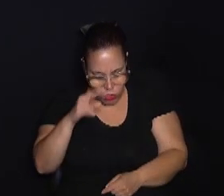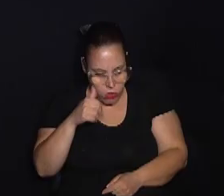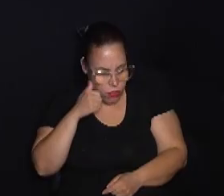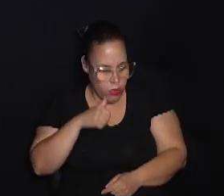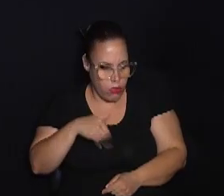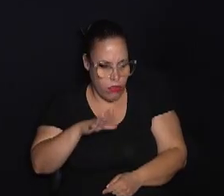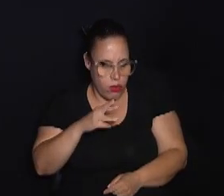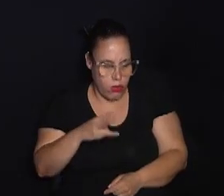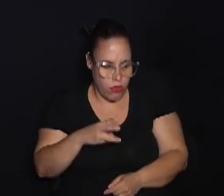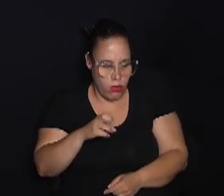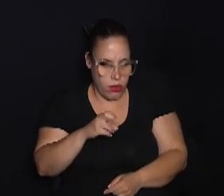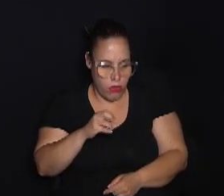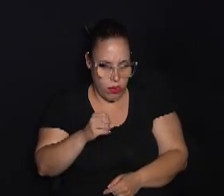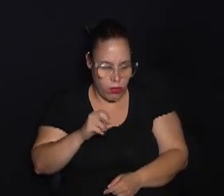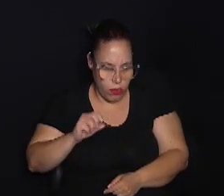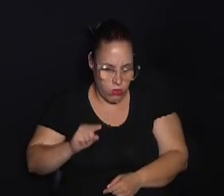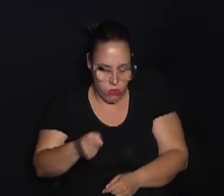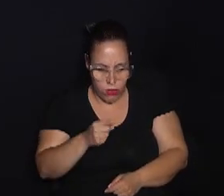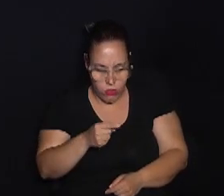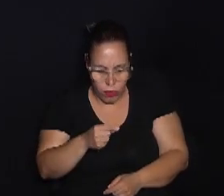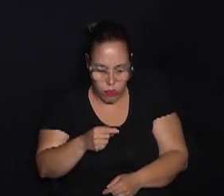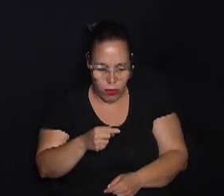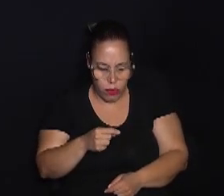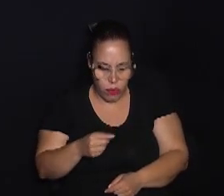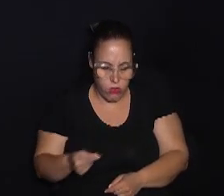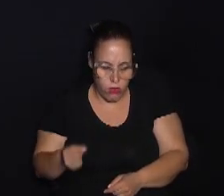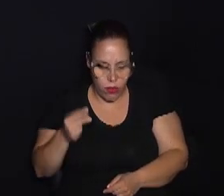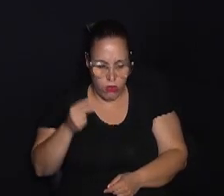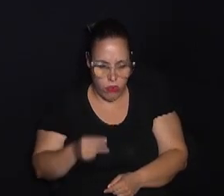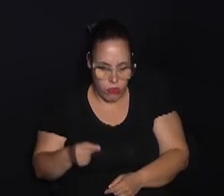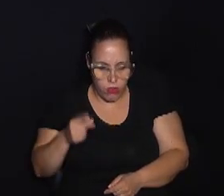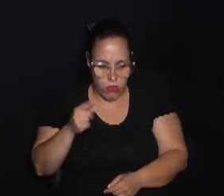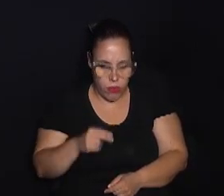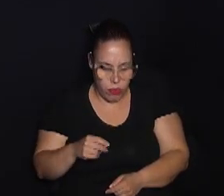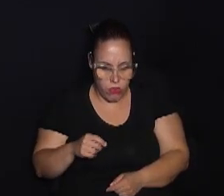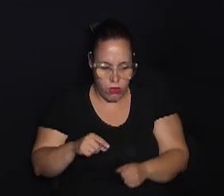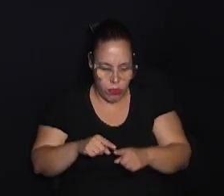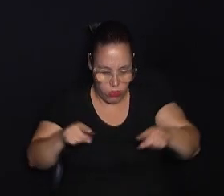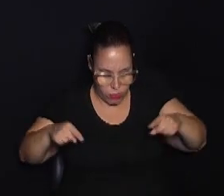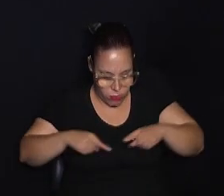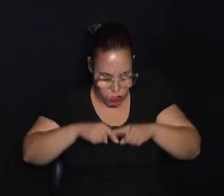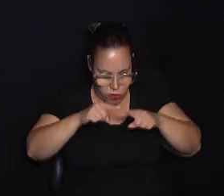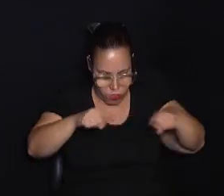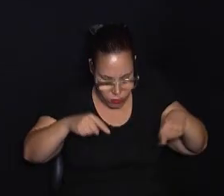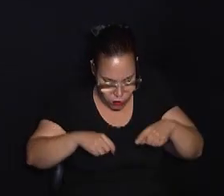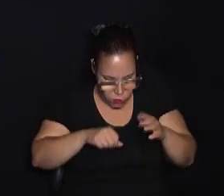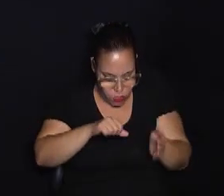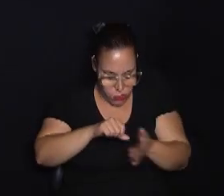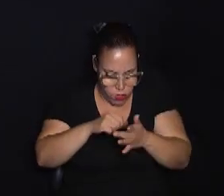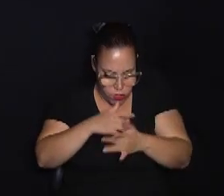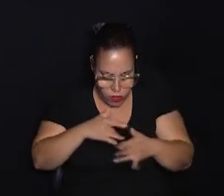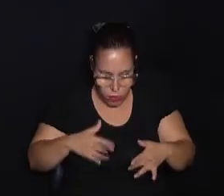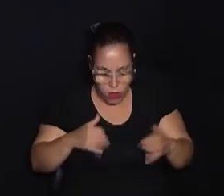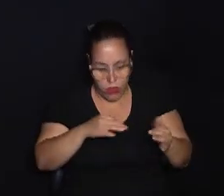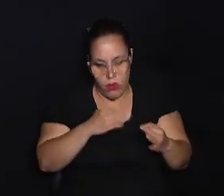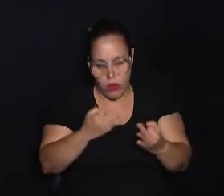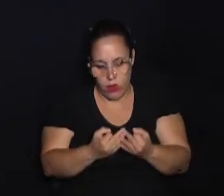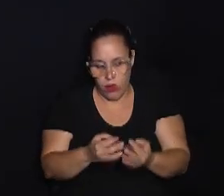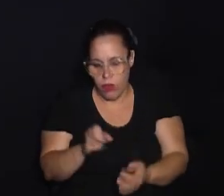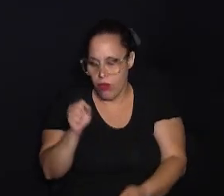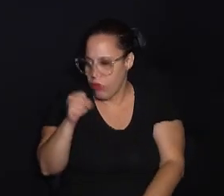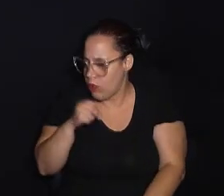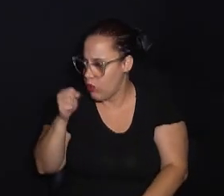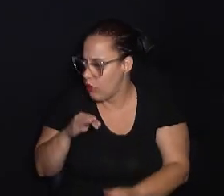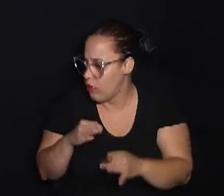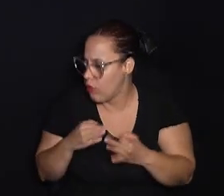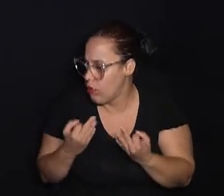de R$ 350 mil para recursos para custeio e equipamentos dos núcleos de apoio à saúde da família? Sim, saúde